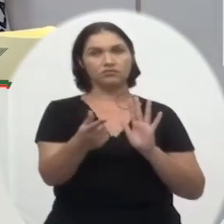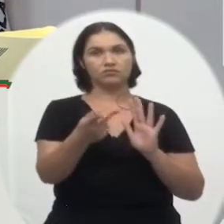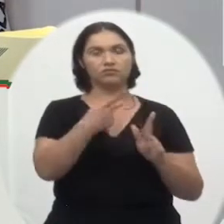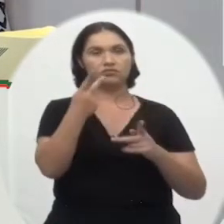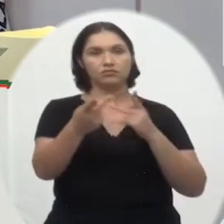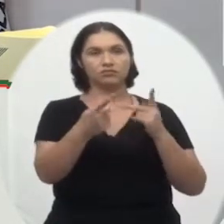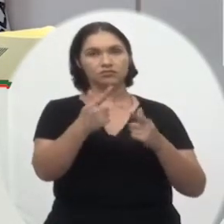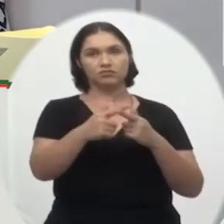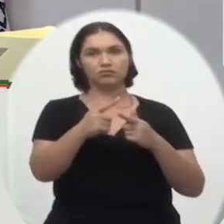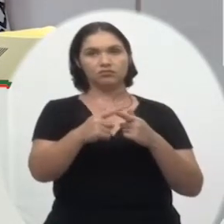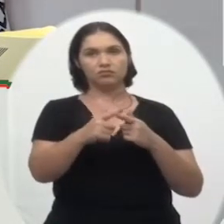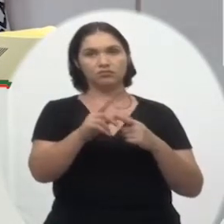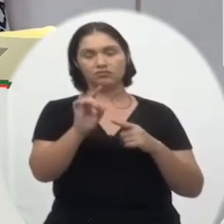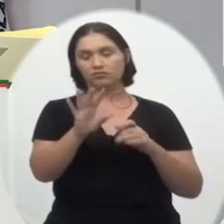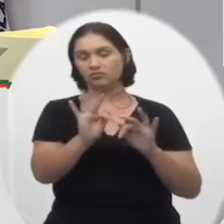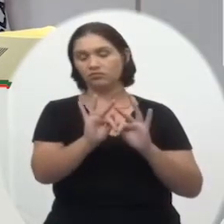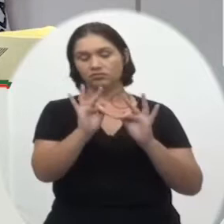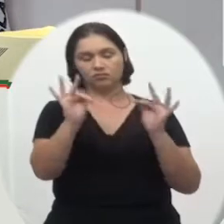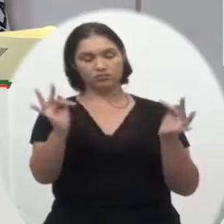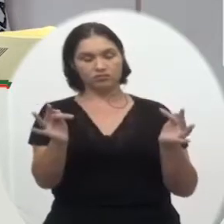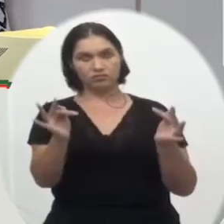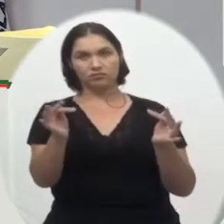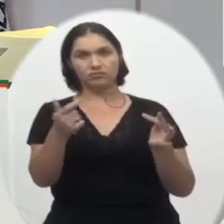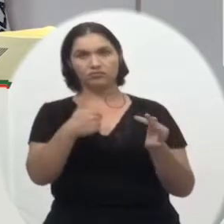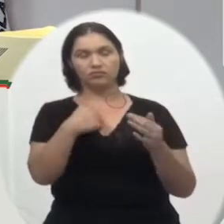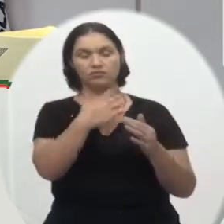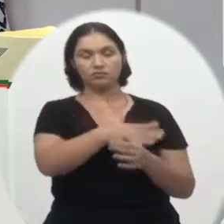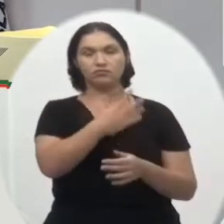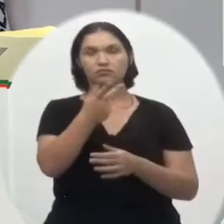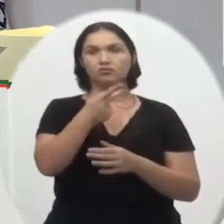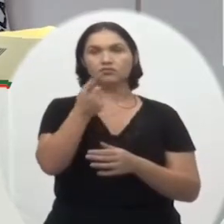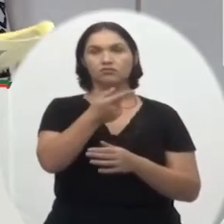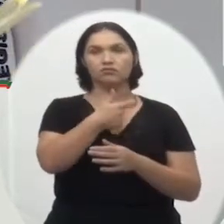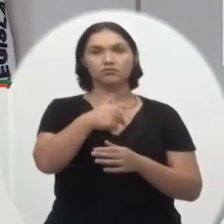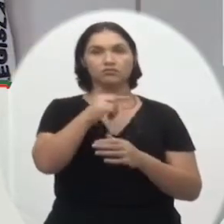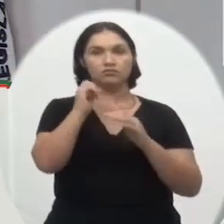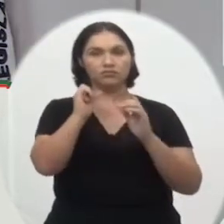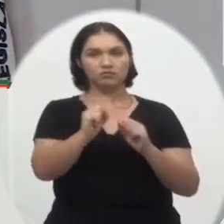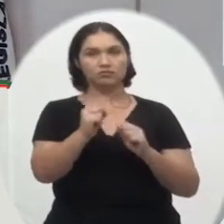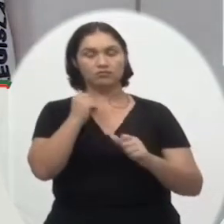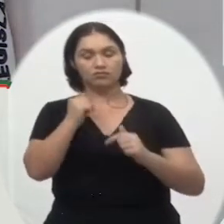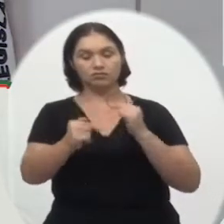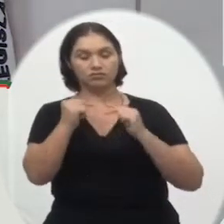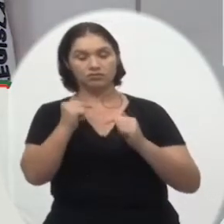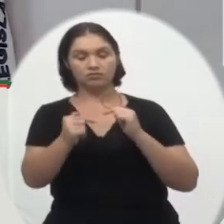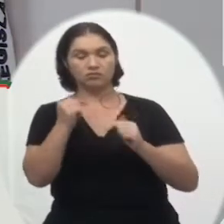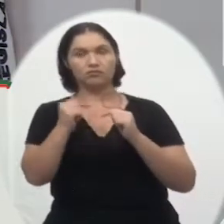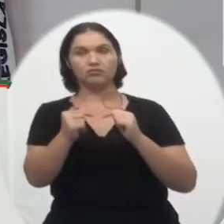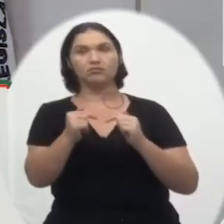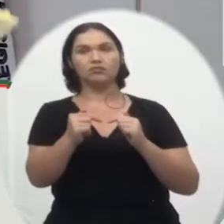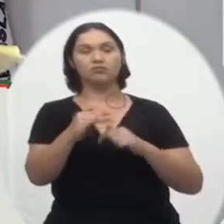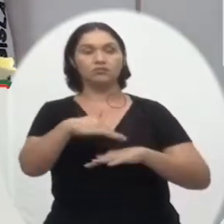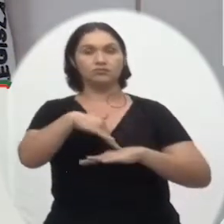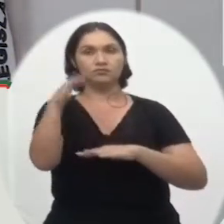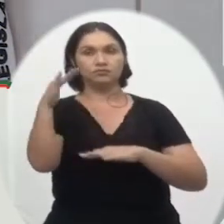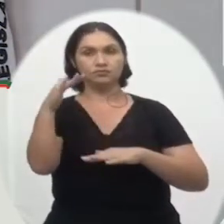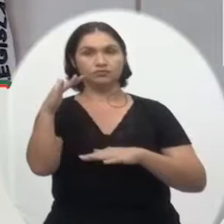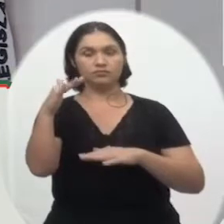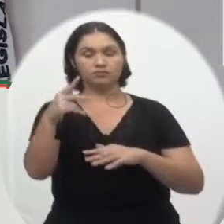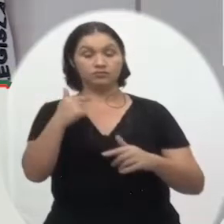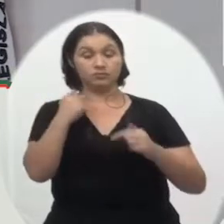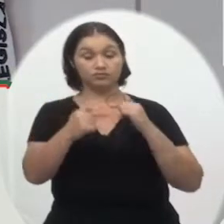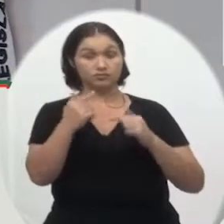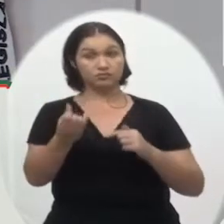E lamentar, simplesmente lamentar. Dizer que talvez nós perdemos uma oportunidade de ter um debate muito mais